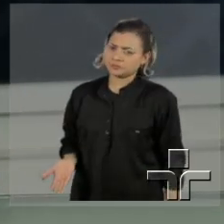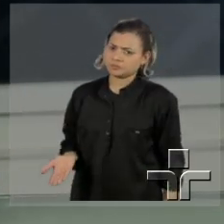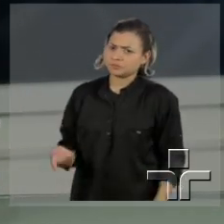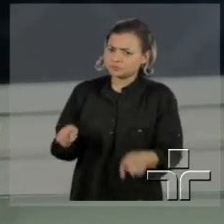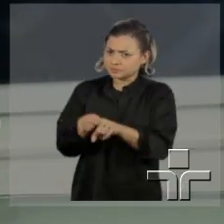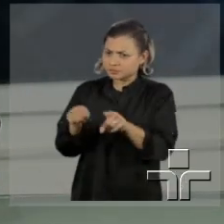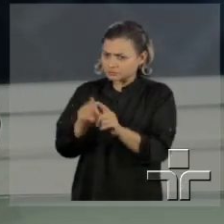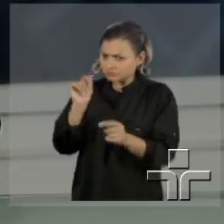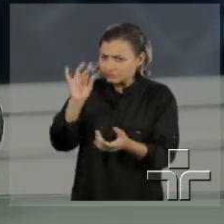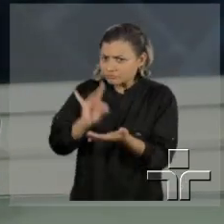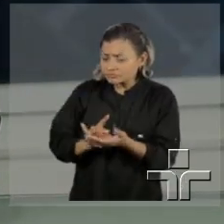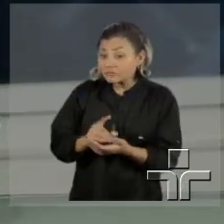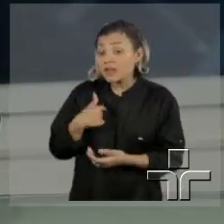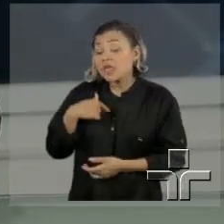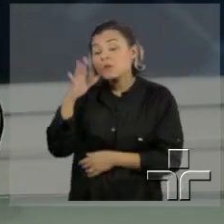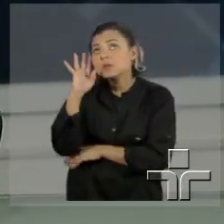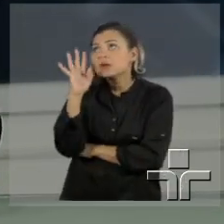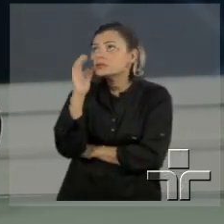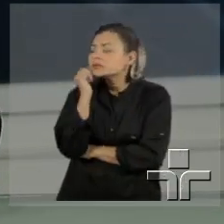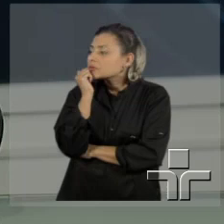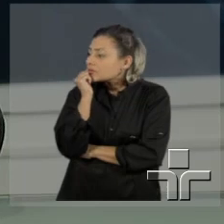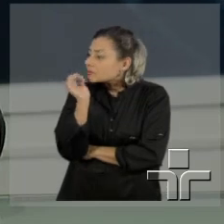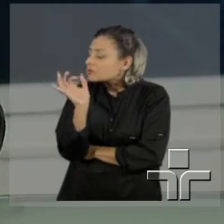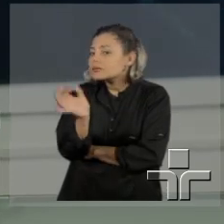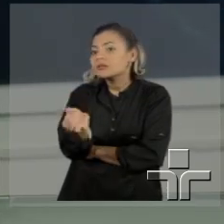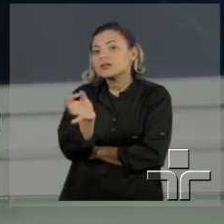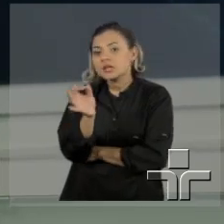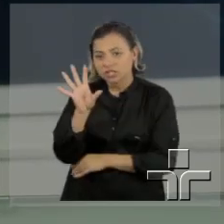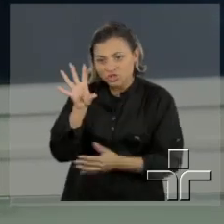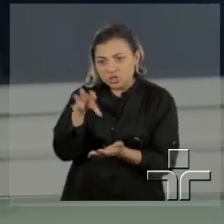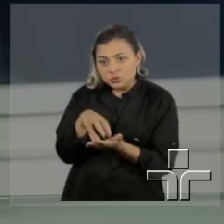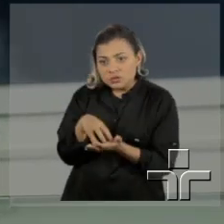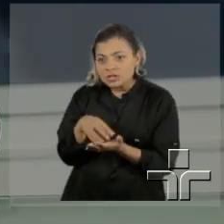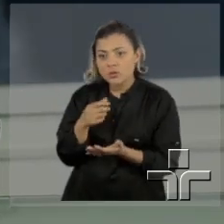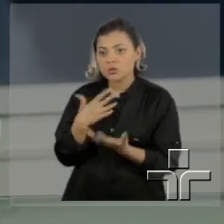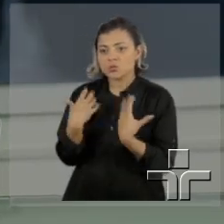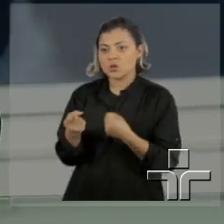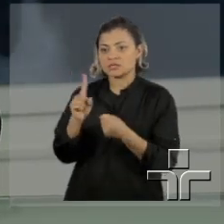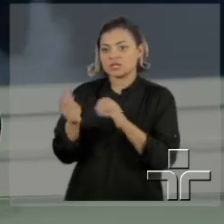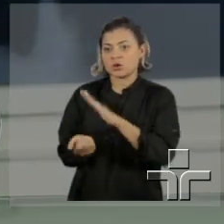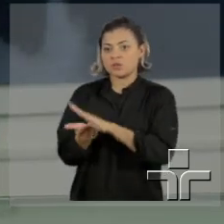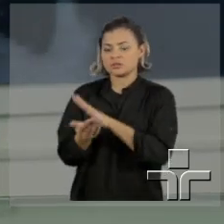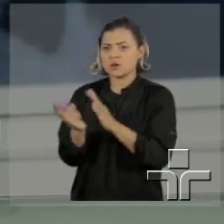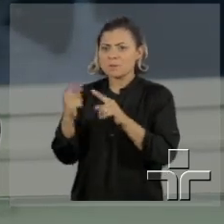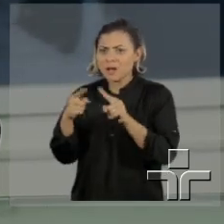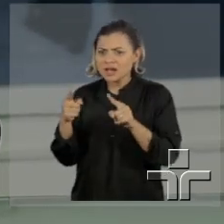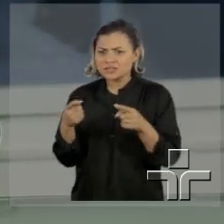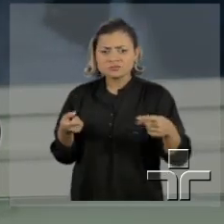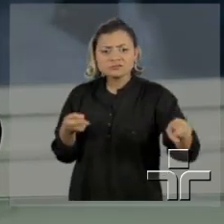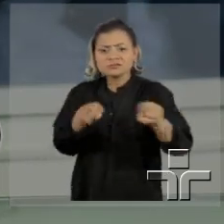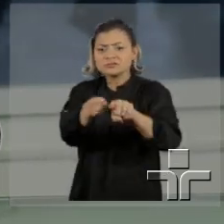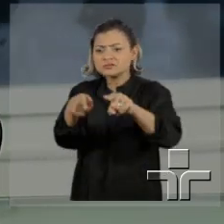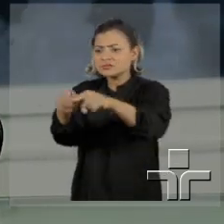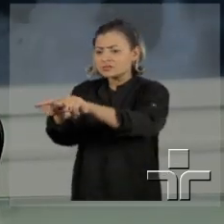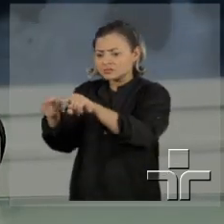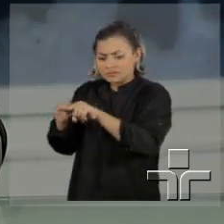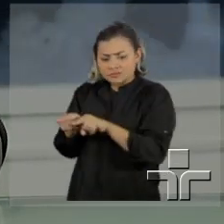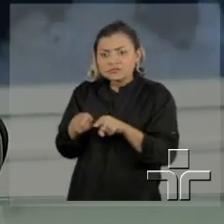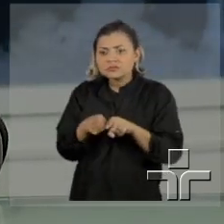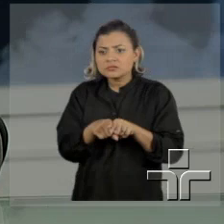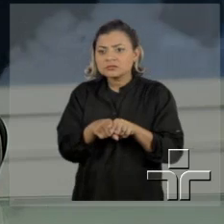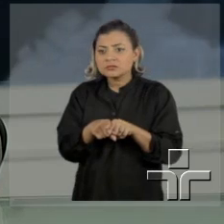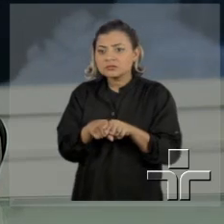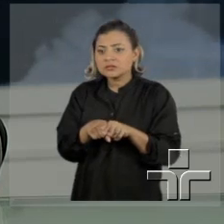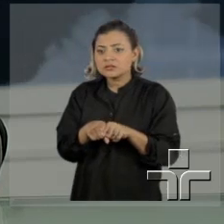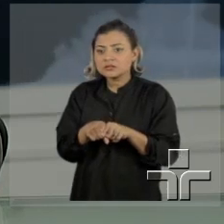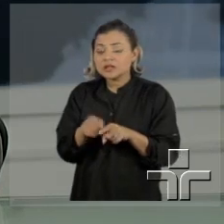que eu só vim a pensar disso, o Instituto Não Aceito Corrupção tem colocado a ideia com outras entidades de tirar de circulação as notas